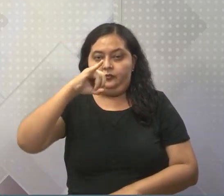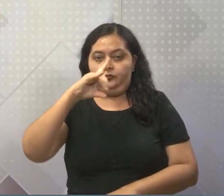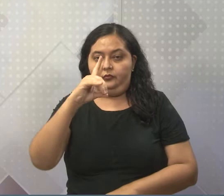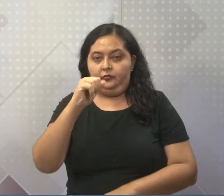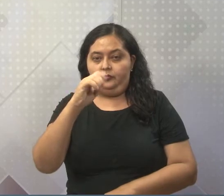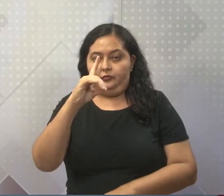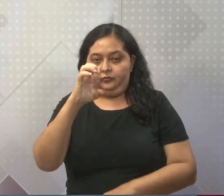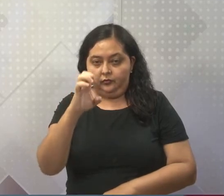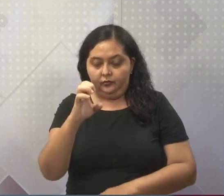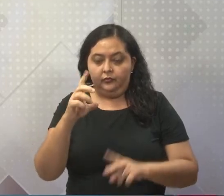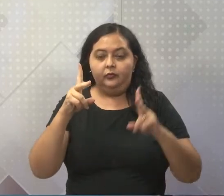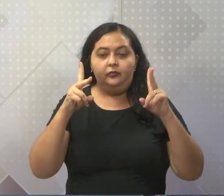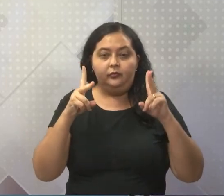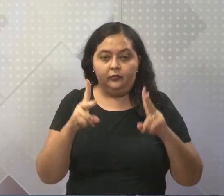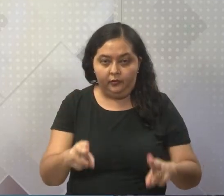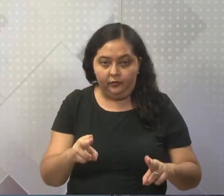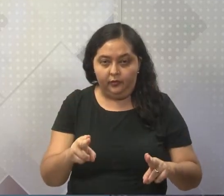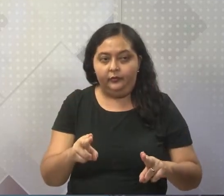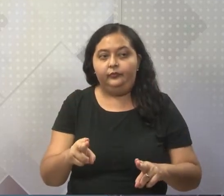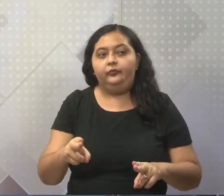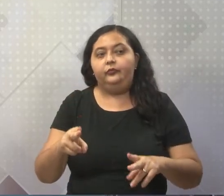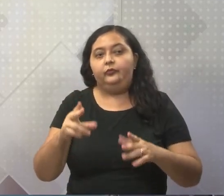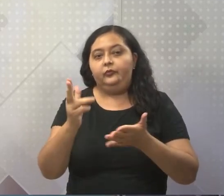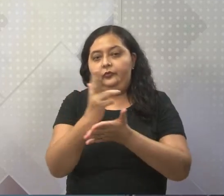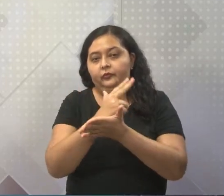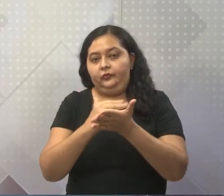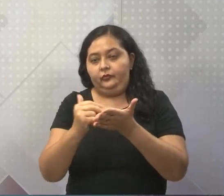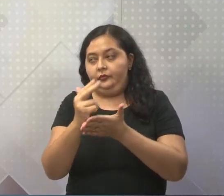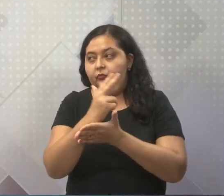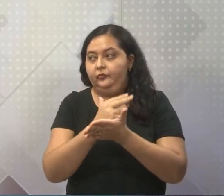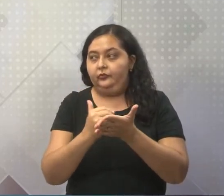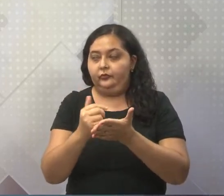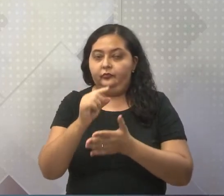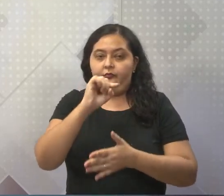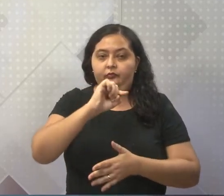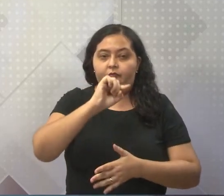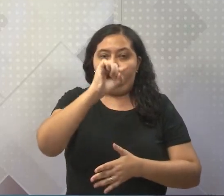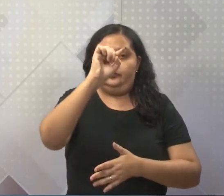assim? Se eu chego aqui e desenho para vocês um retângulo,